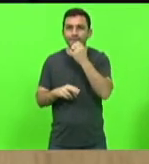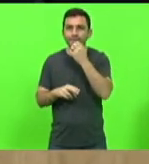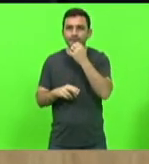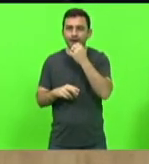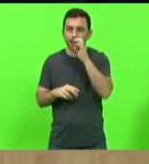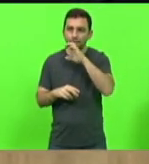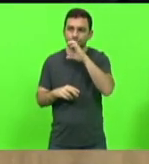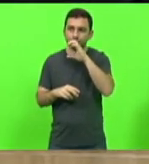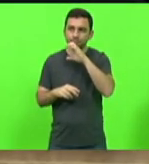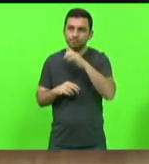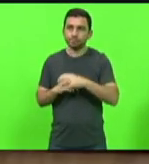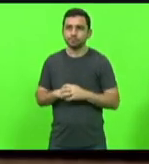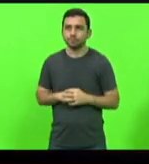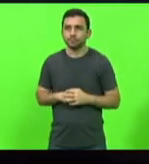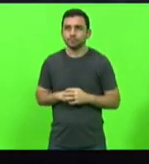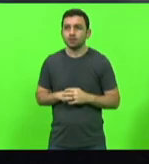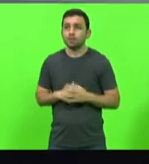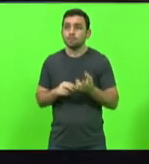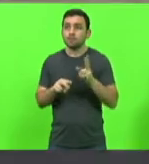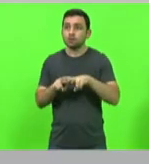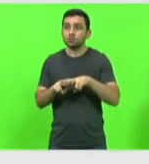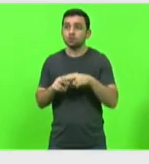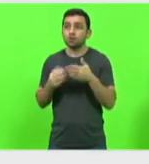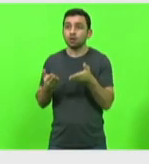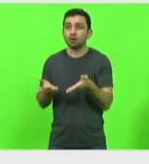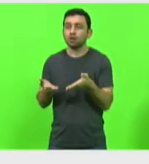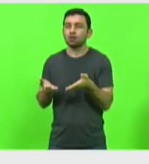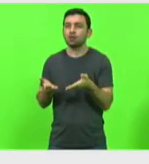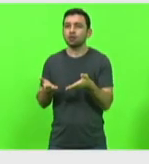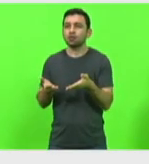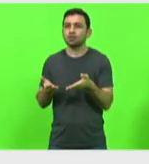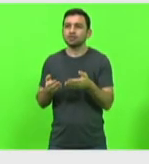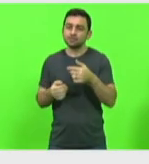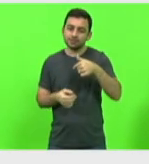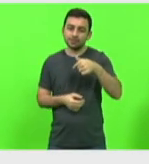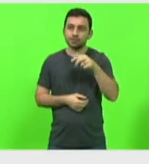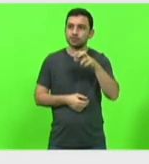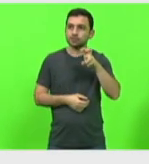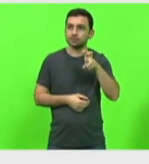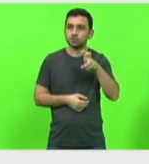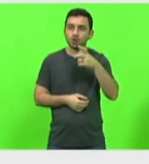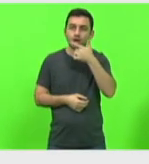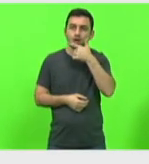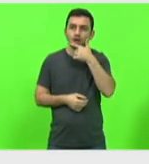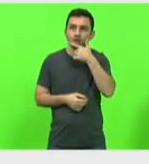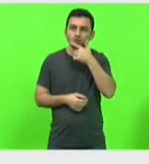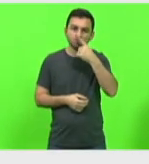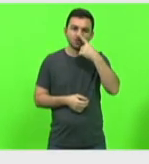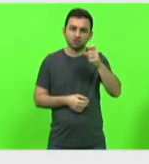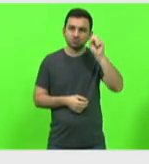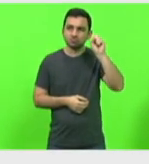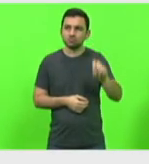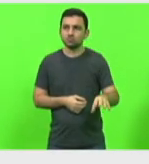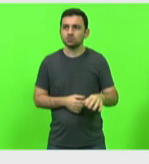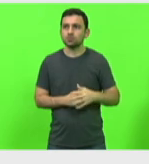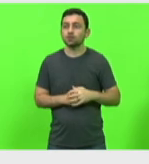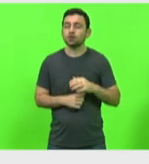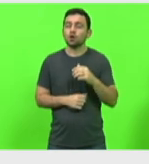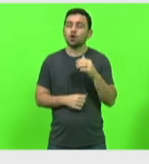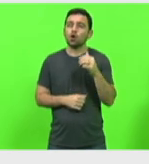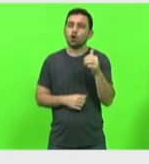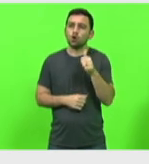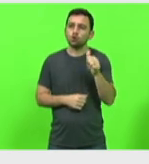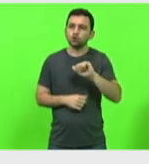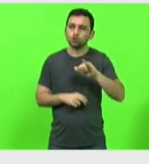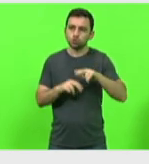manchete. É preso em feira e 75 queijos são jogados fora em Santa Catarina. Isso é 11 de junho de